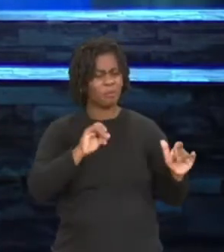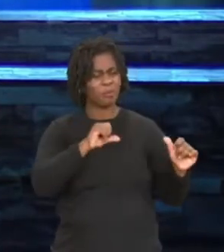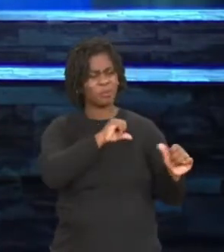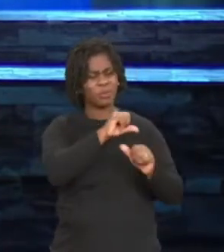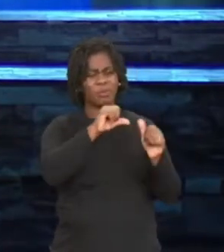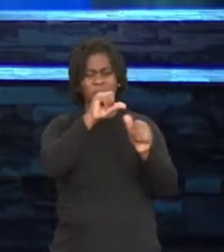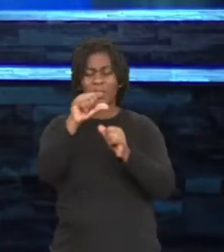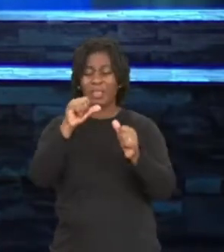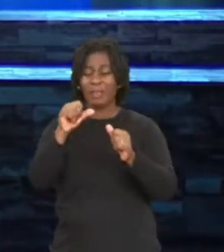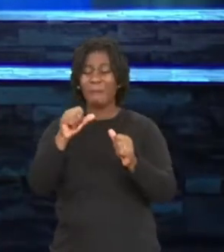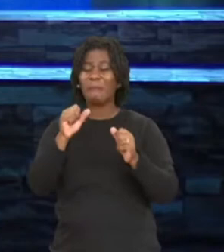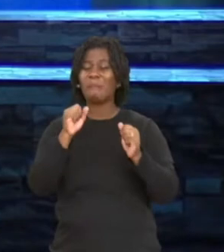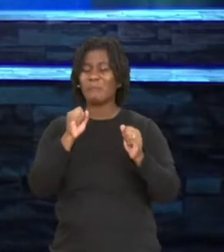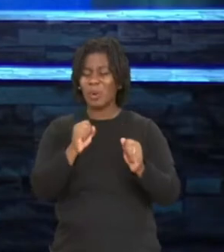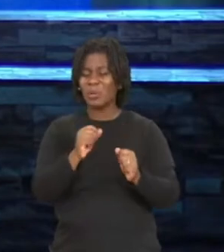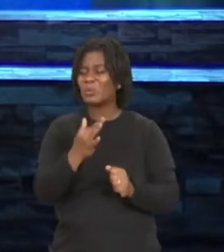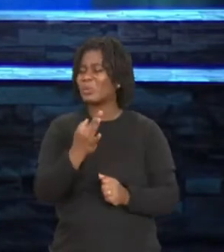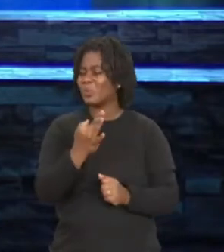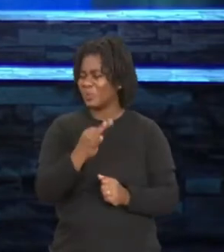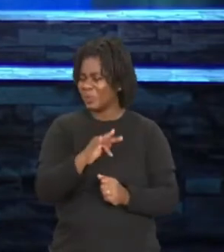Ainda que doa,